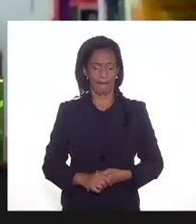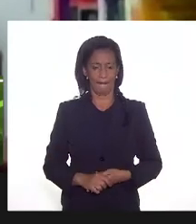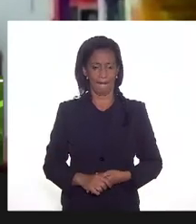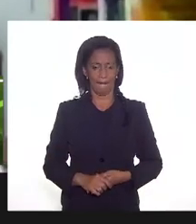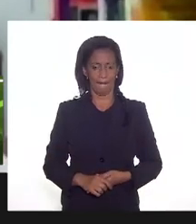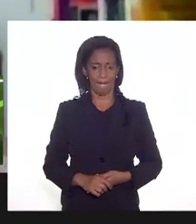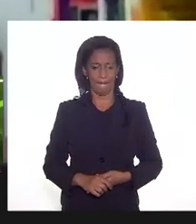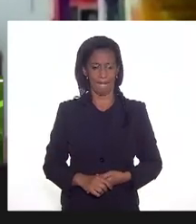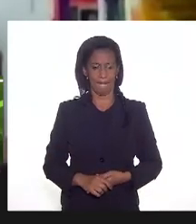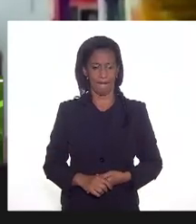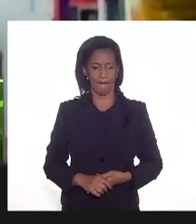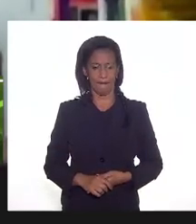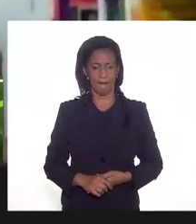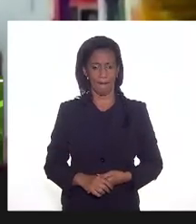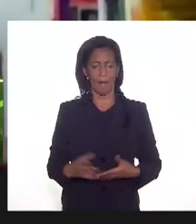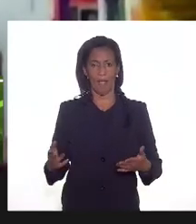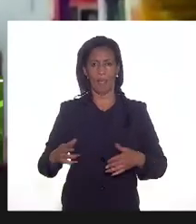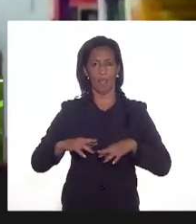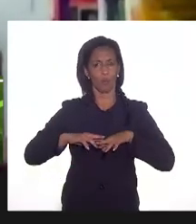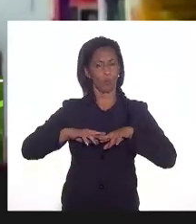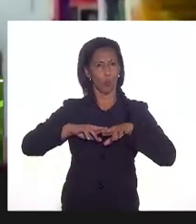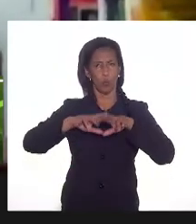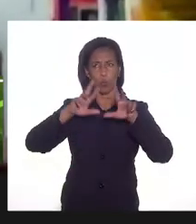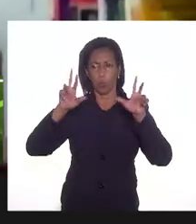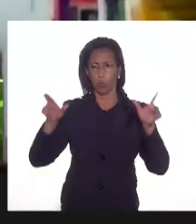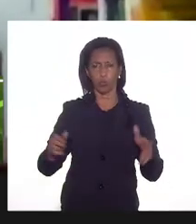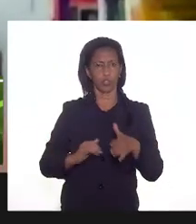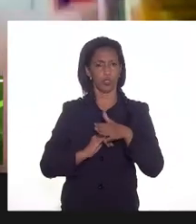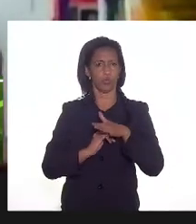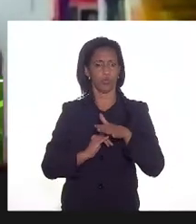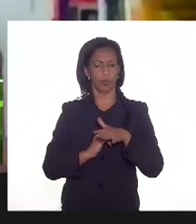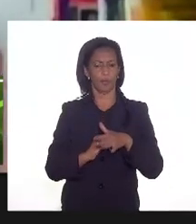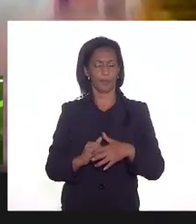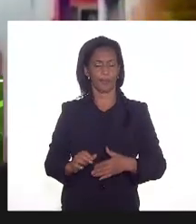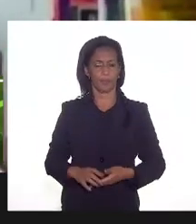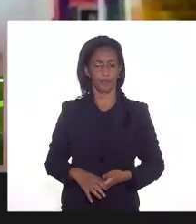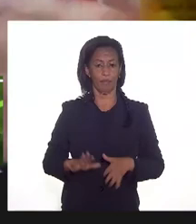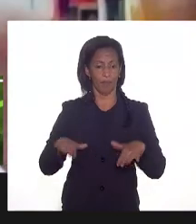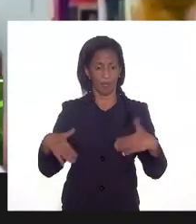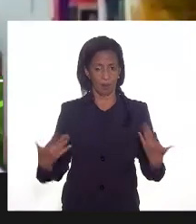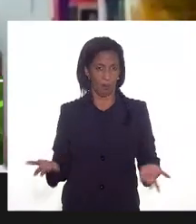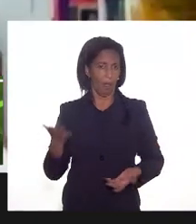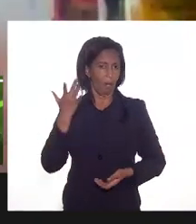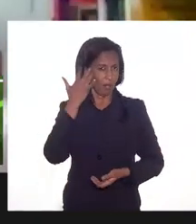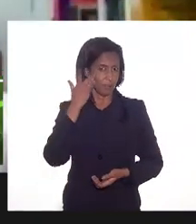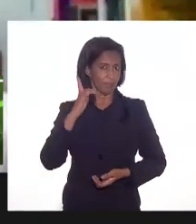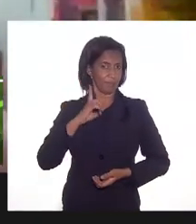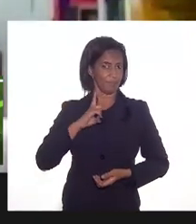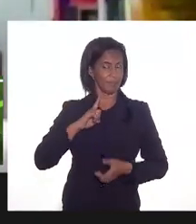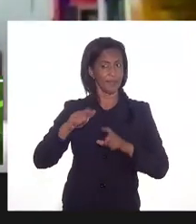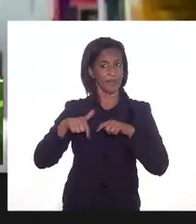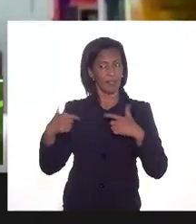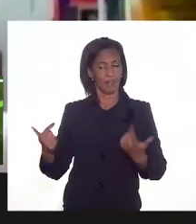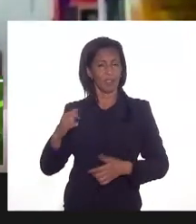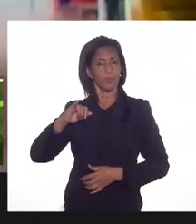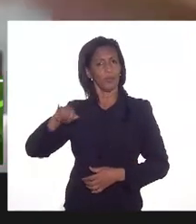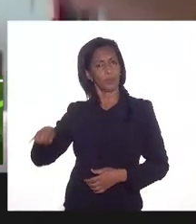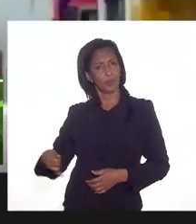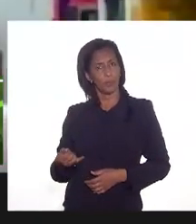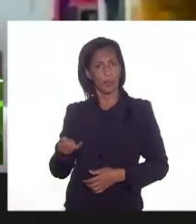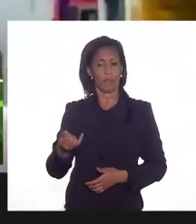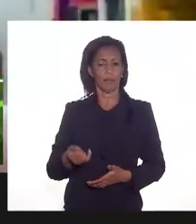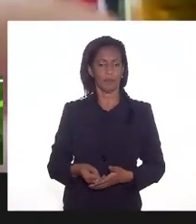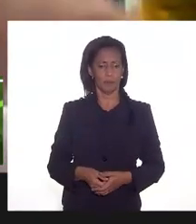Né? Multi institucional, então acho que a gente tem grandes possibilidades e